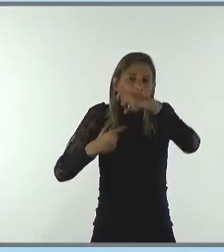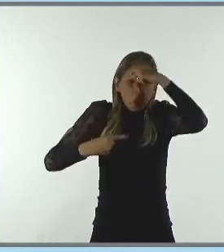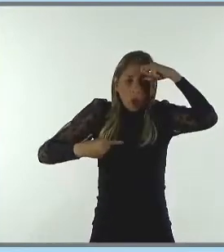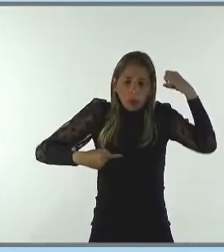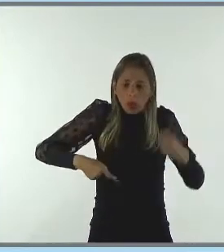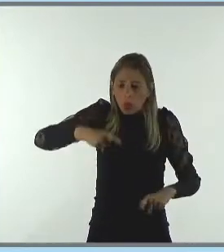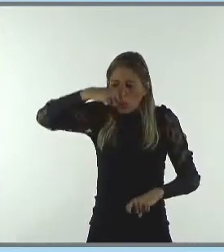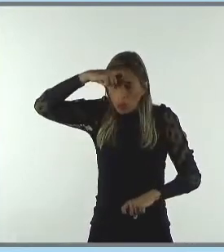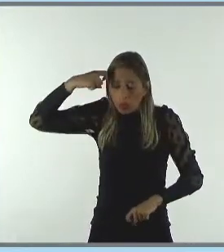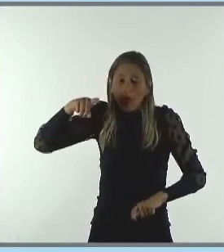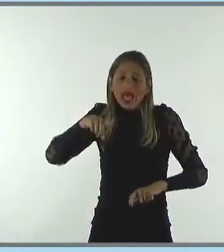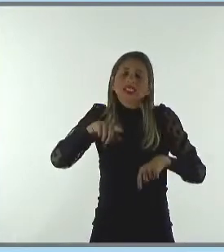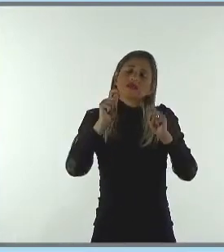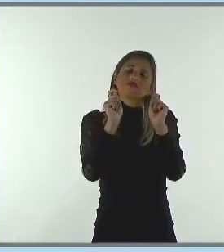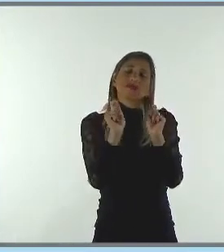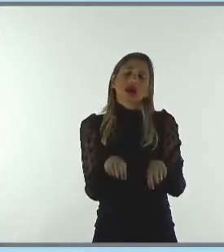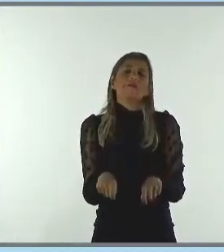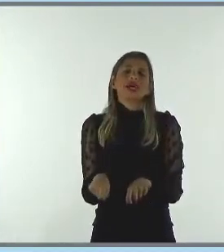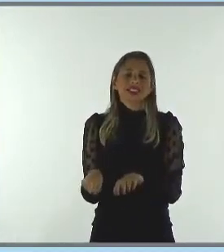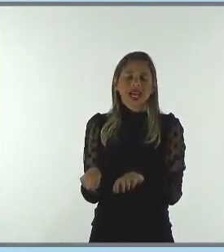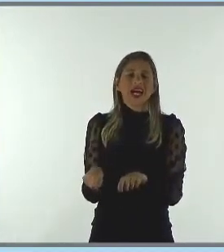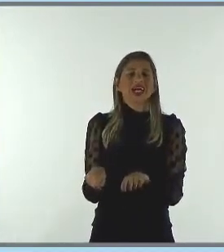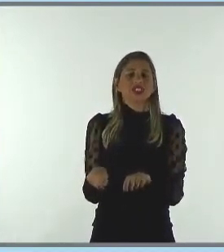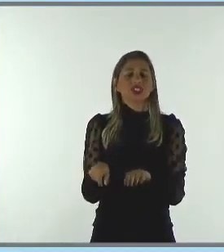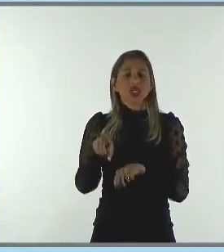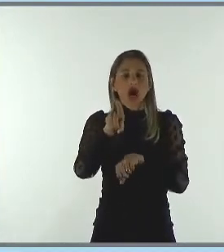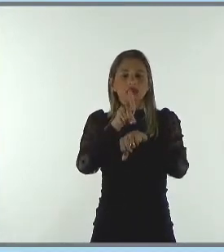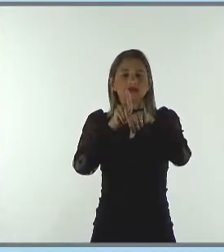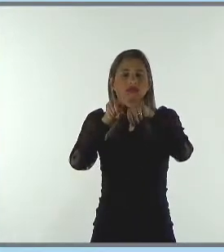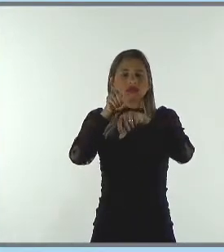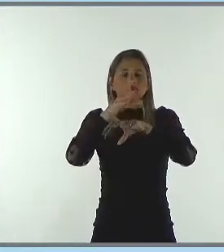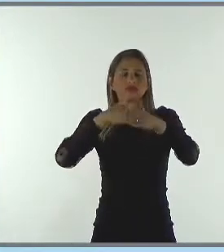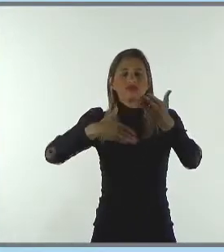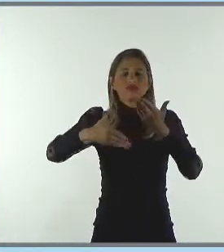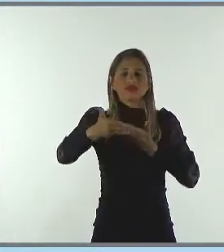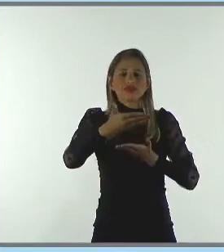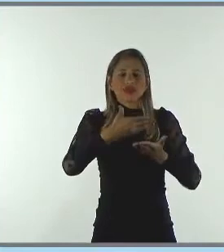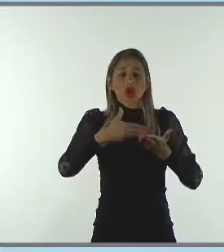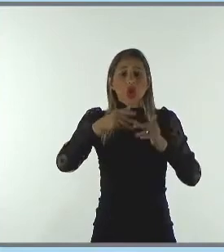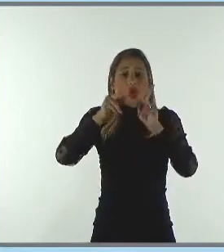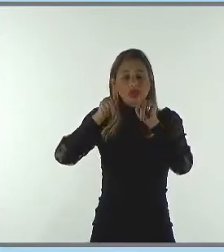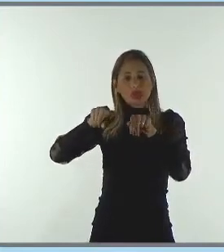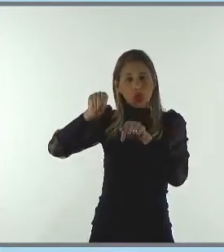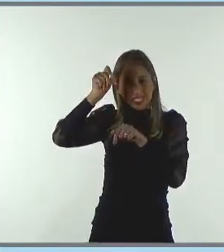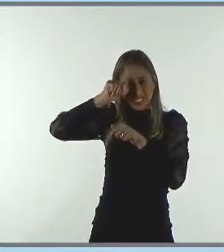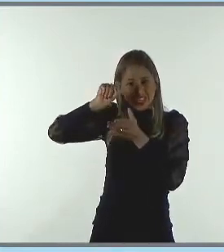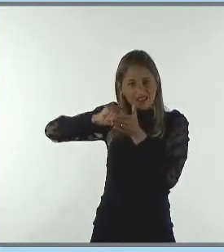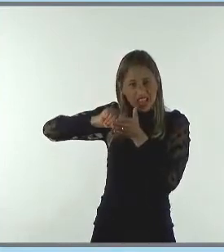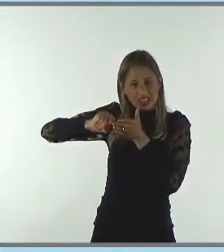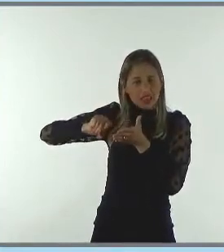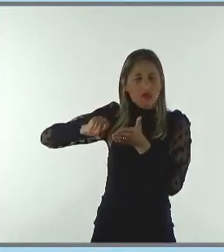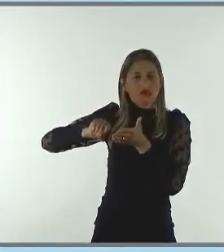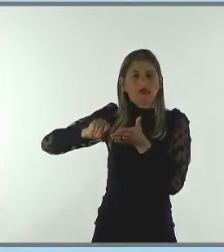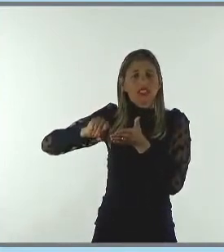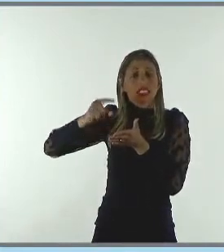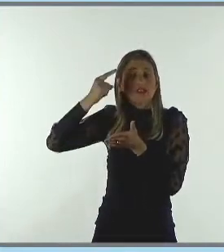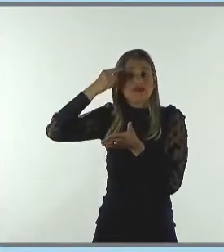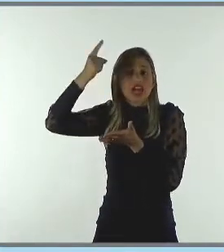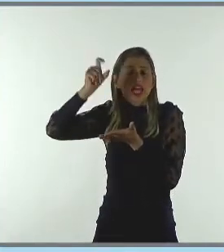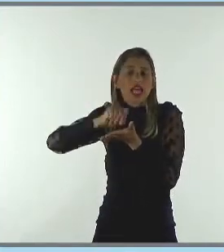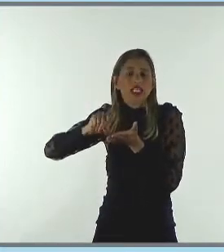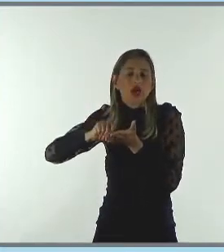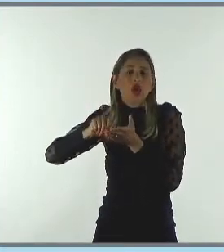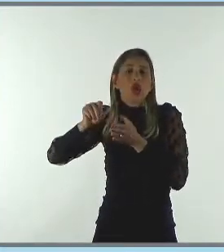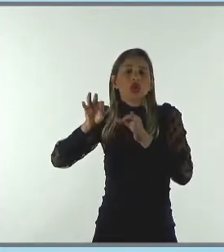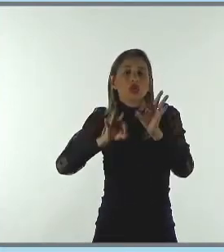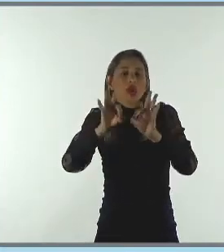essas suas capacidades num processo de diálogo com as autoras, com os autores, os programas de